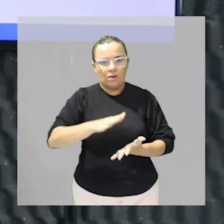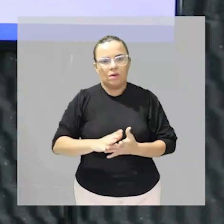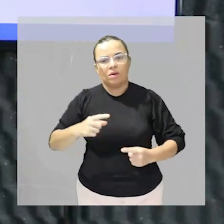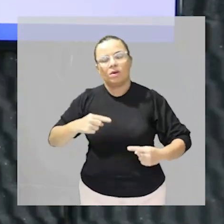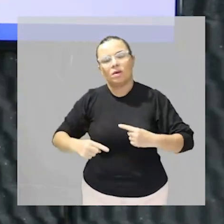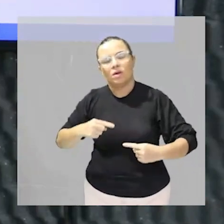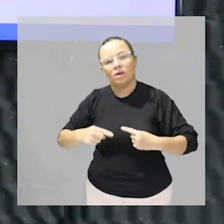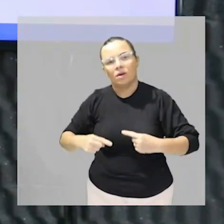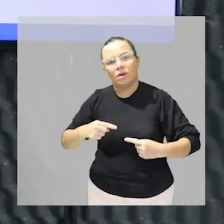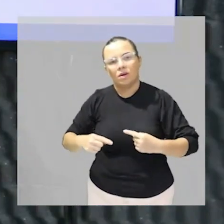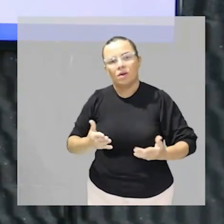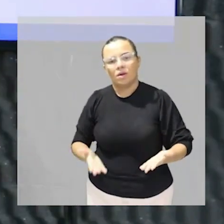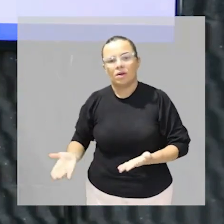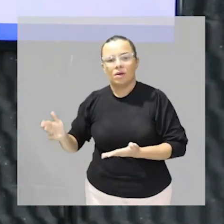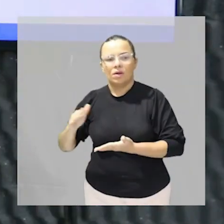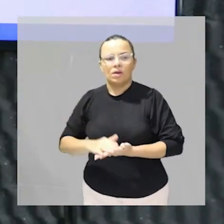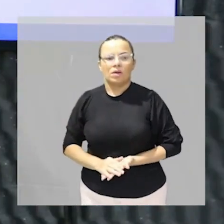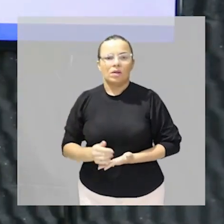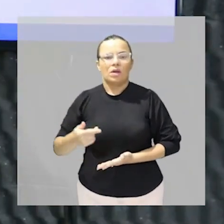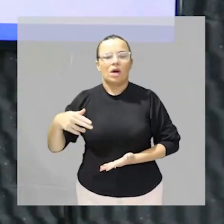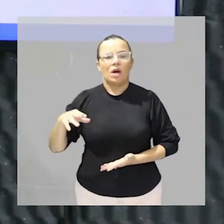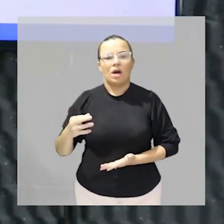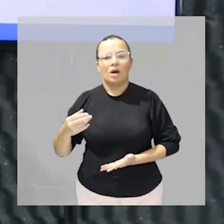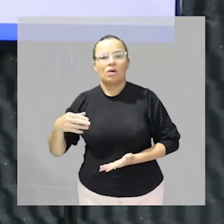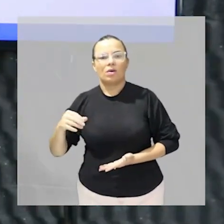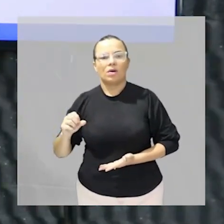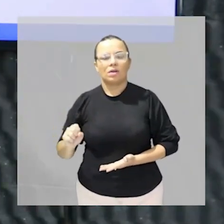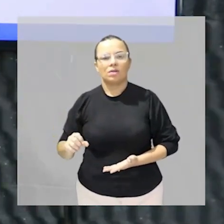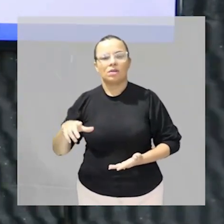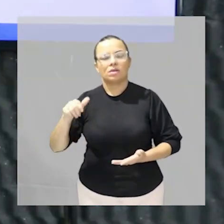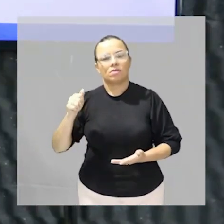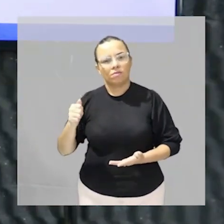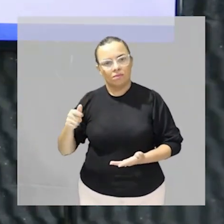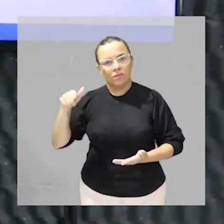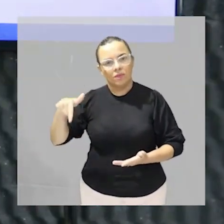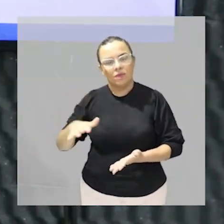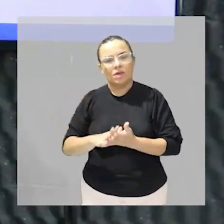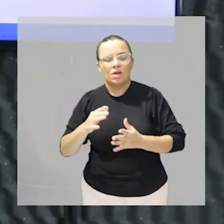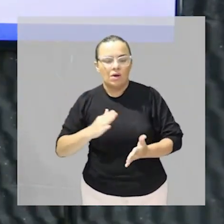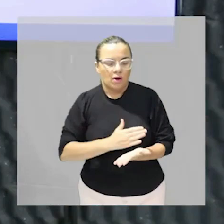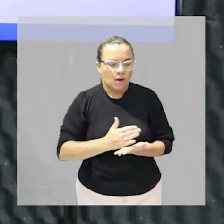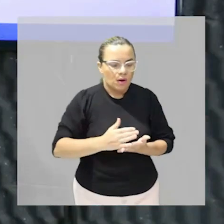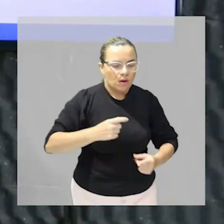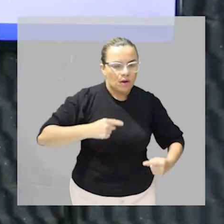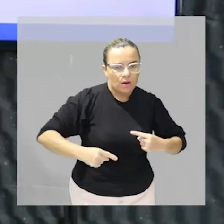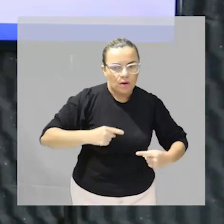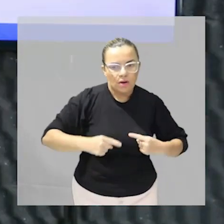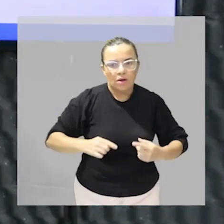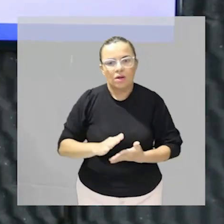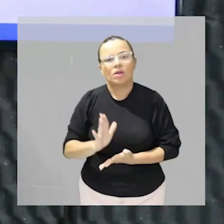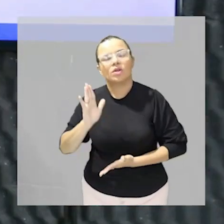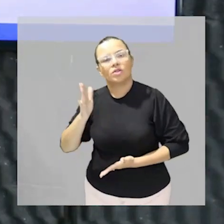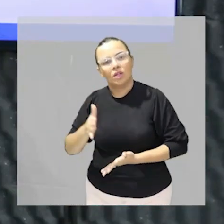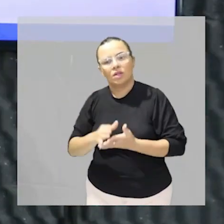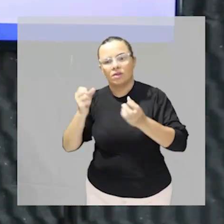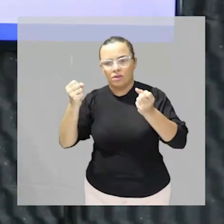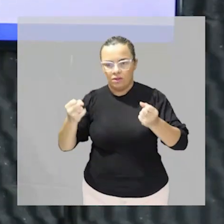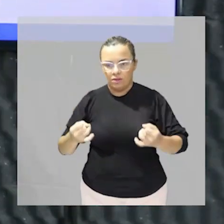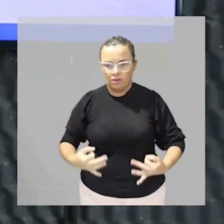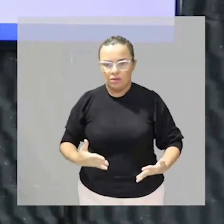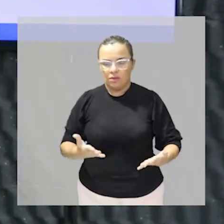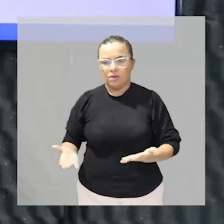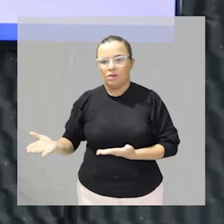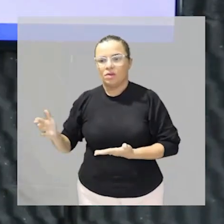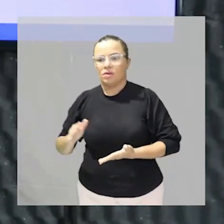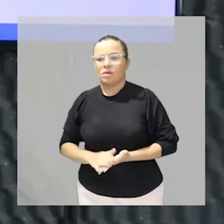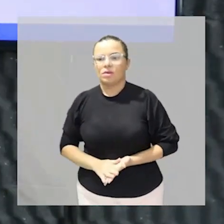tomar, principalmente na ágora. Então ele começa a discutir algo que nós já, inclusive, sinalizamos.